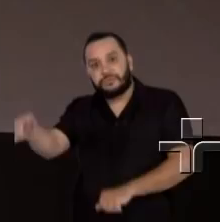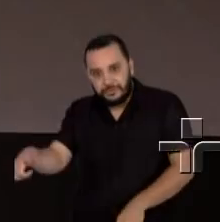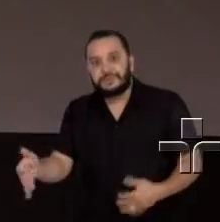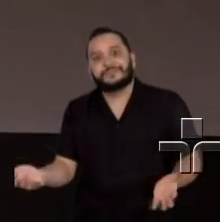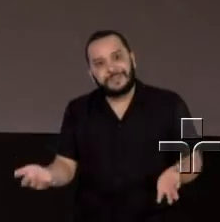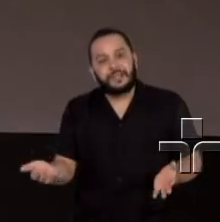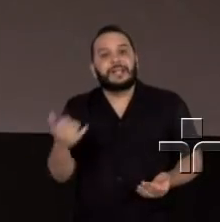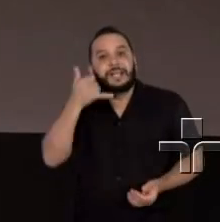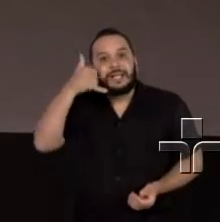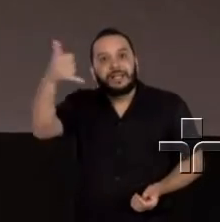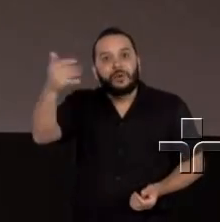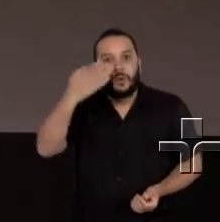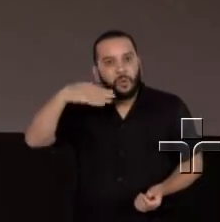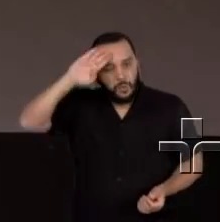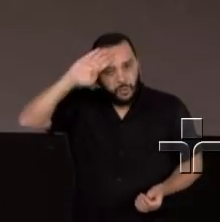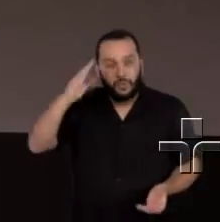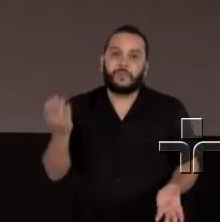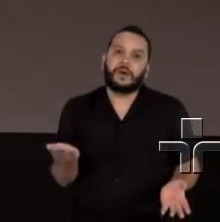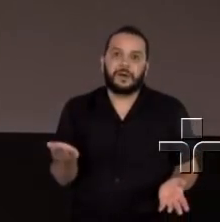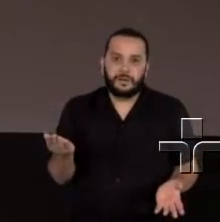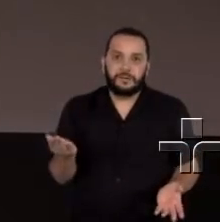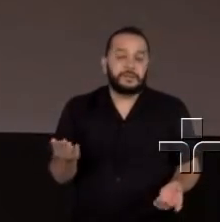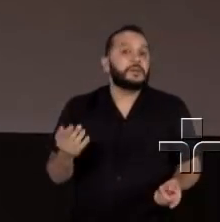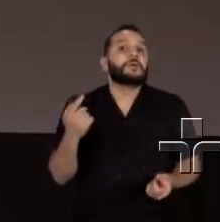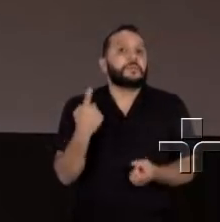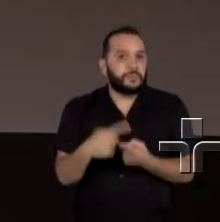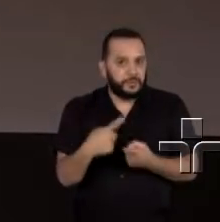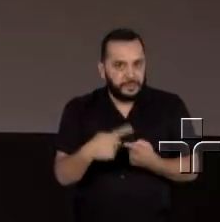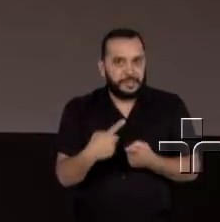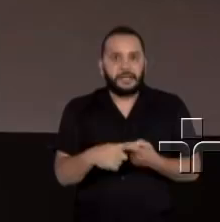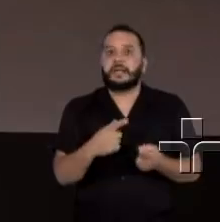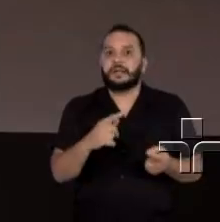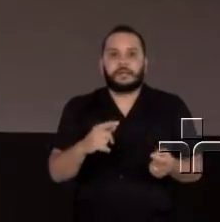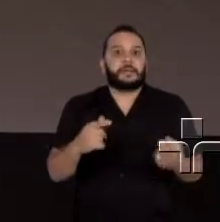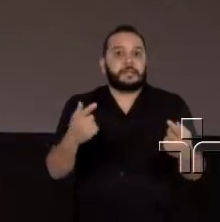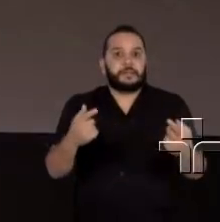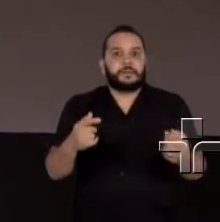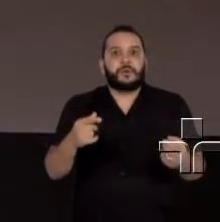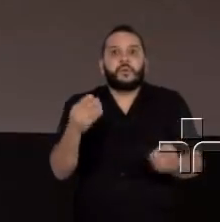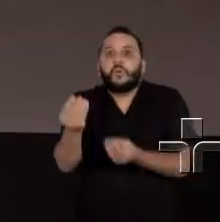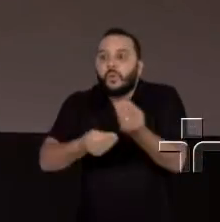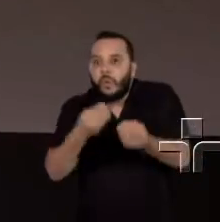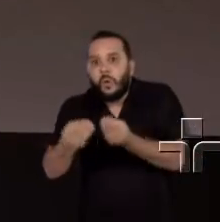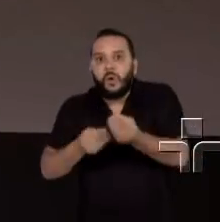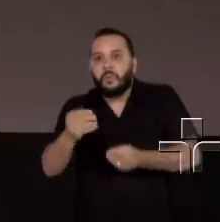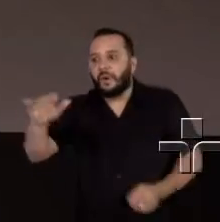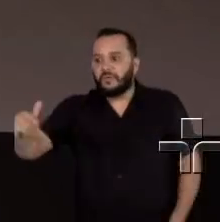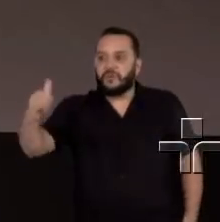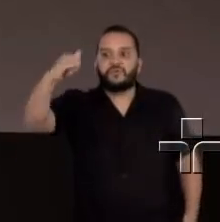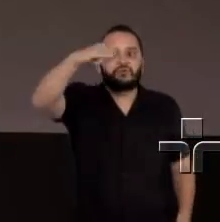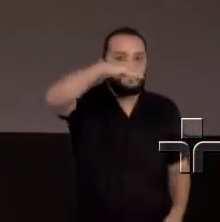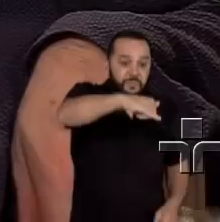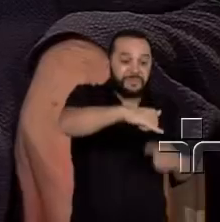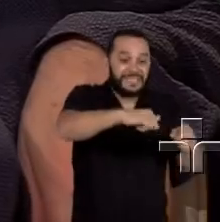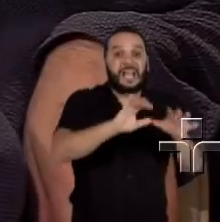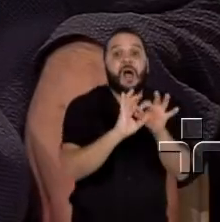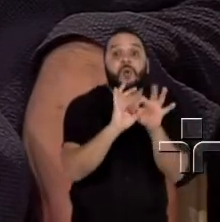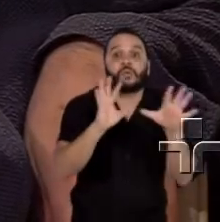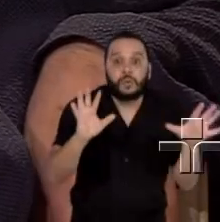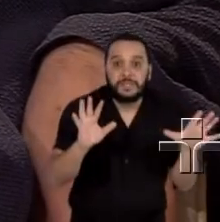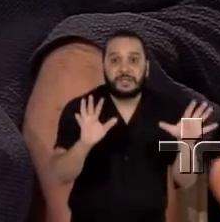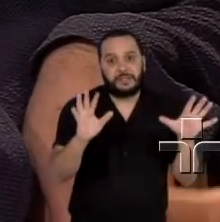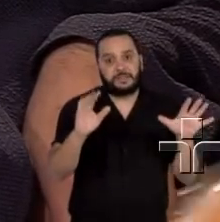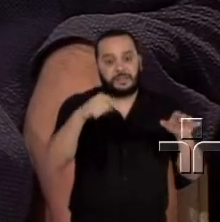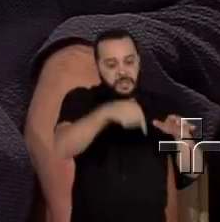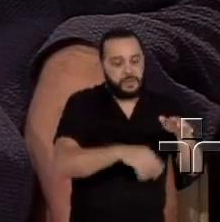E... Porque era toda uma coisa diplomática para um avião cubano poder pousar no aeroporto